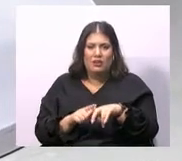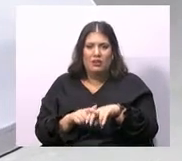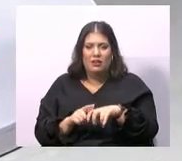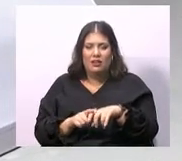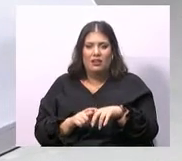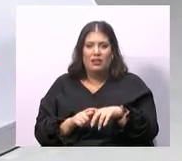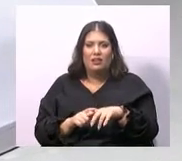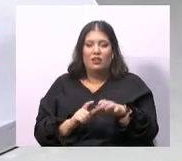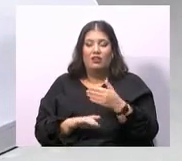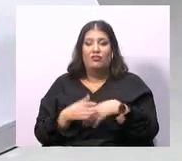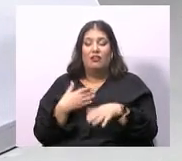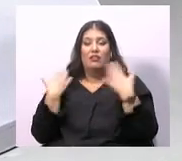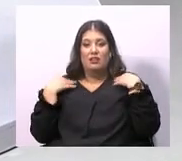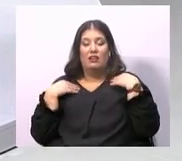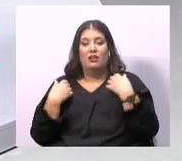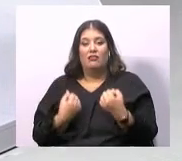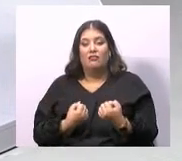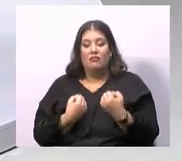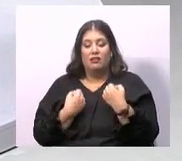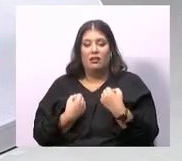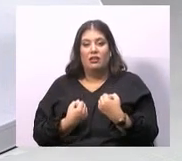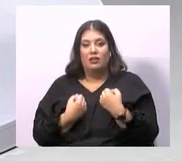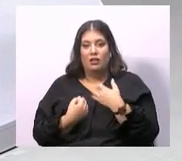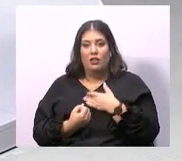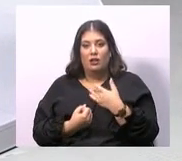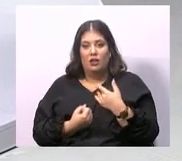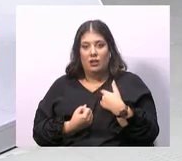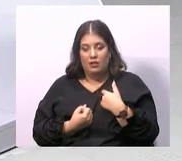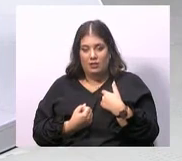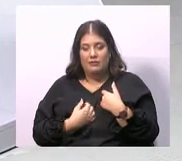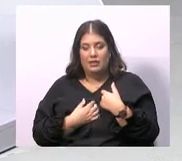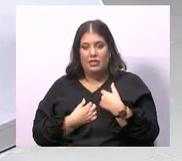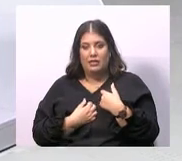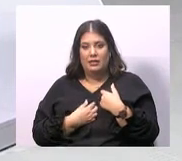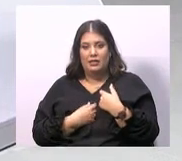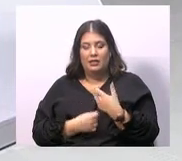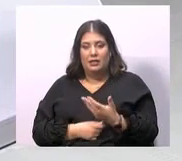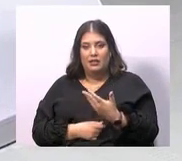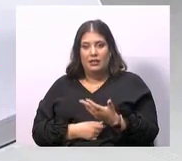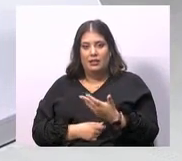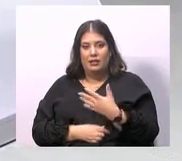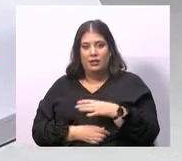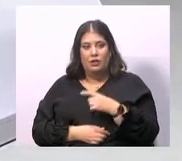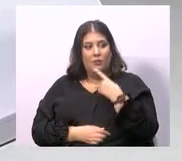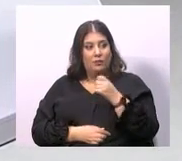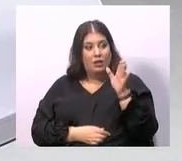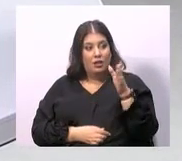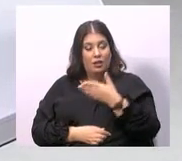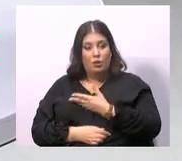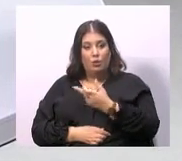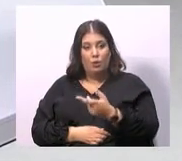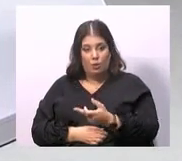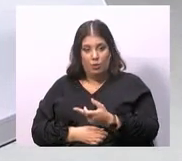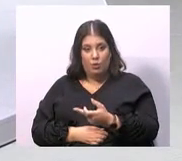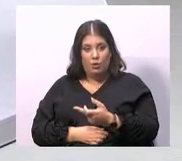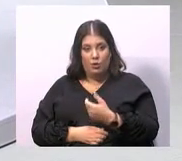fazer fisioterapia, mas agora já há muito tempo não faço fisioterapia. Agora queria uma opinião do seu doutor.